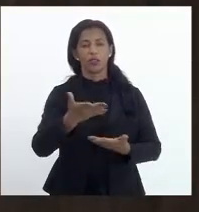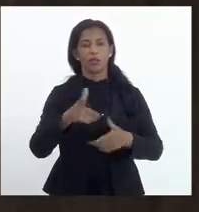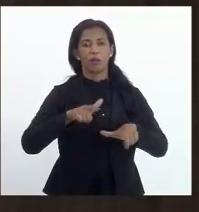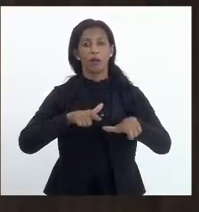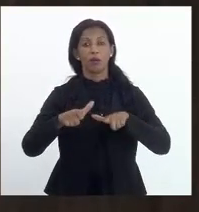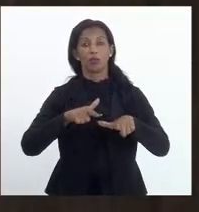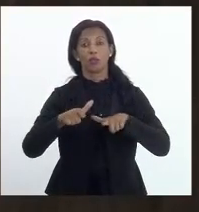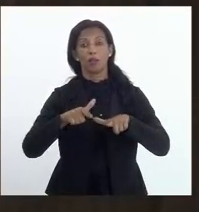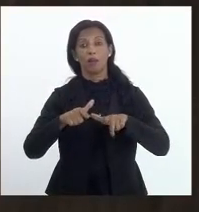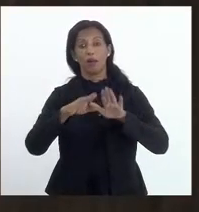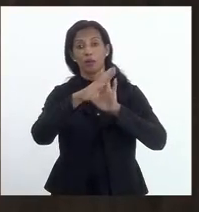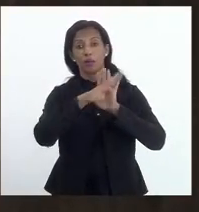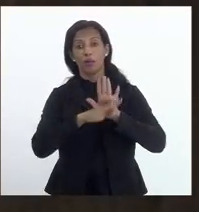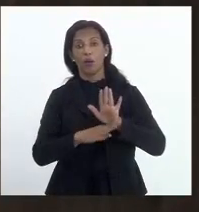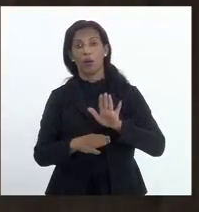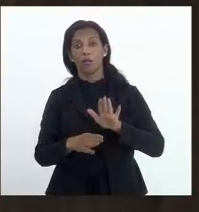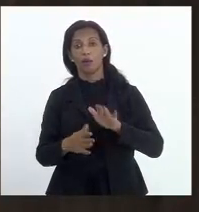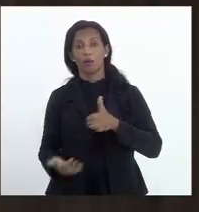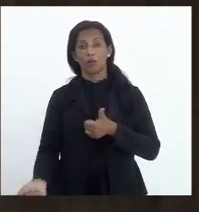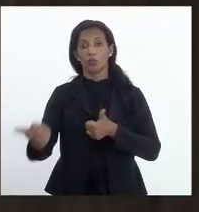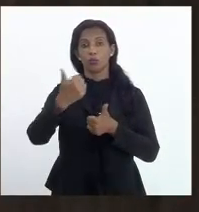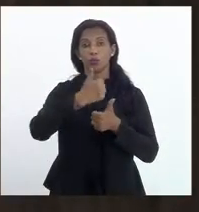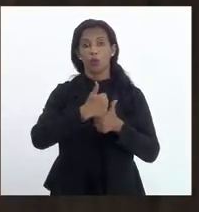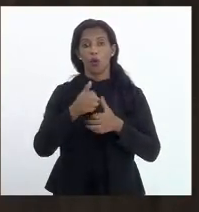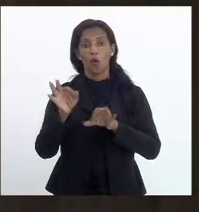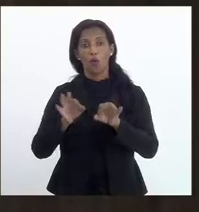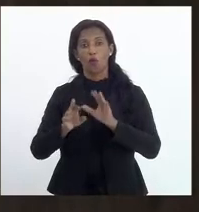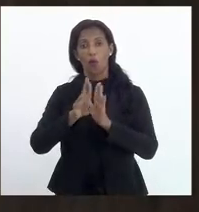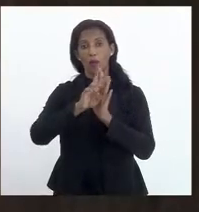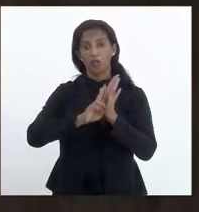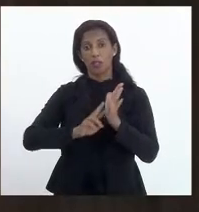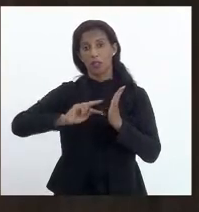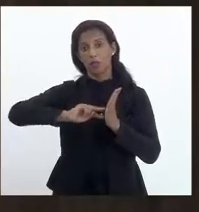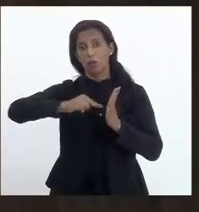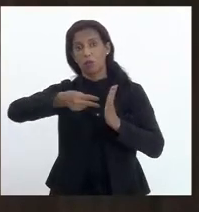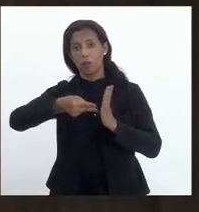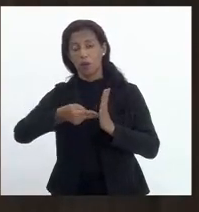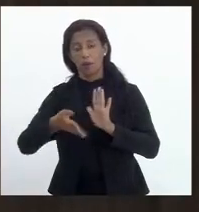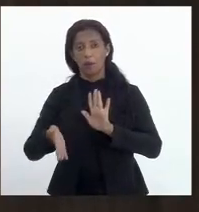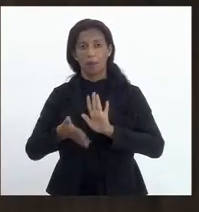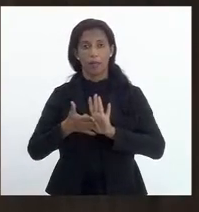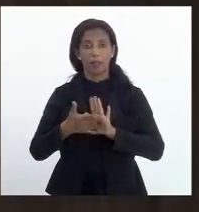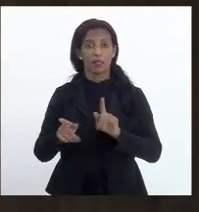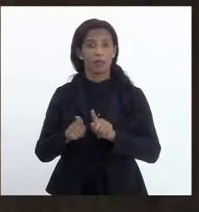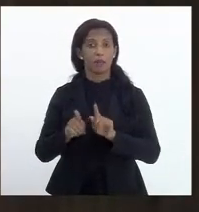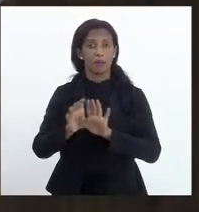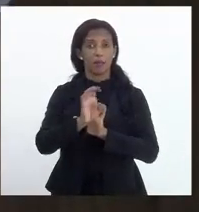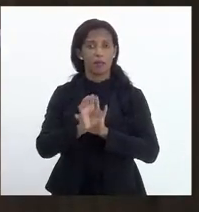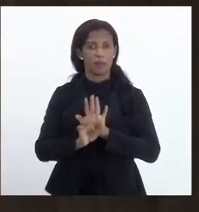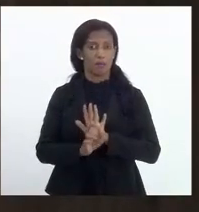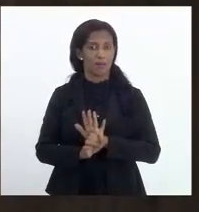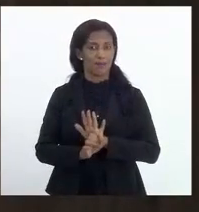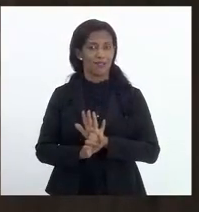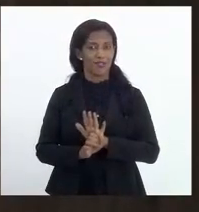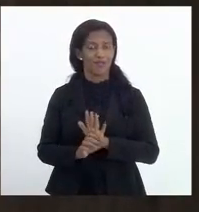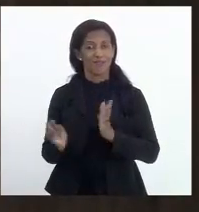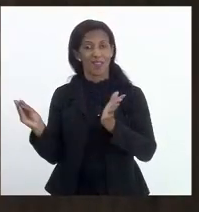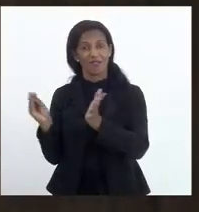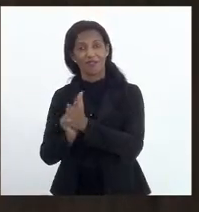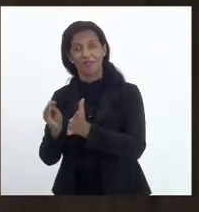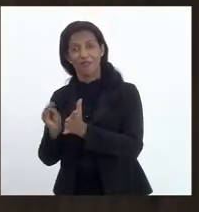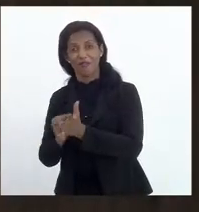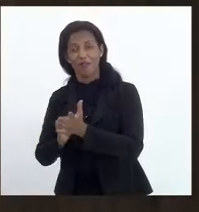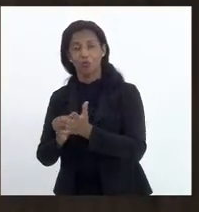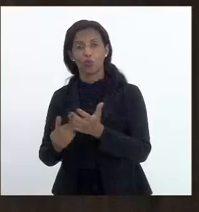ordem para concluir por substitutivo e pedir forma final de redação, porque o parecer foi dado também às emendas e não foi feito